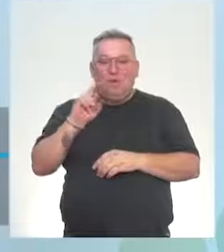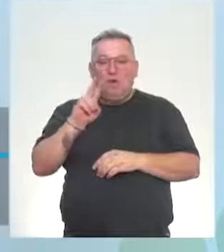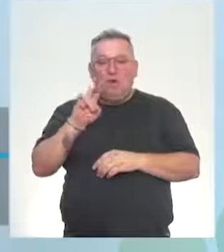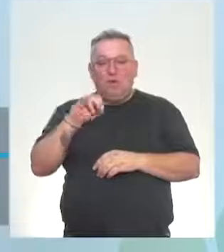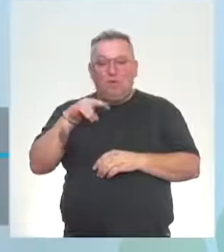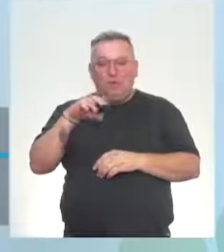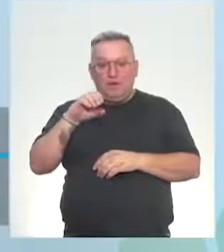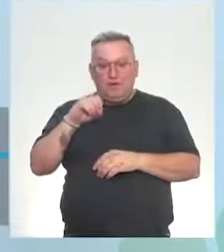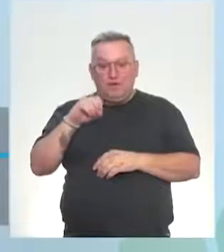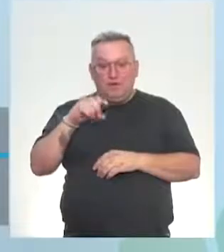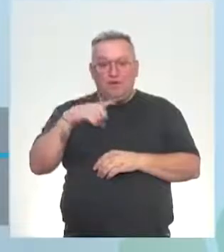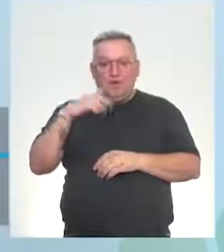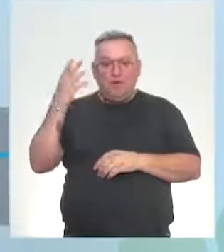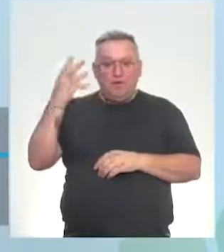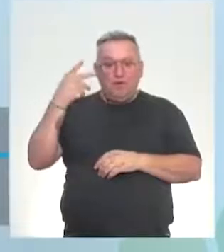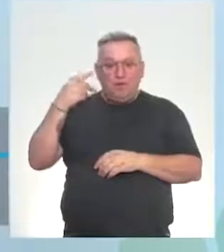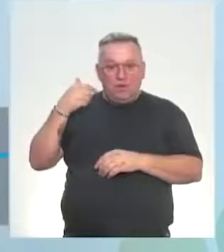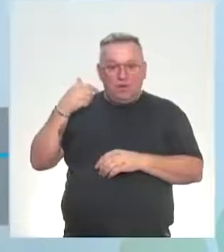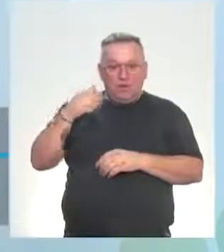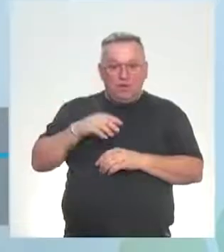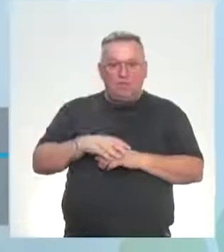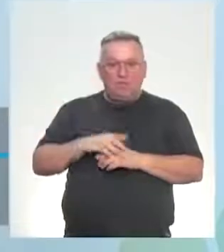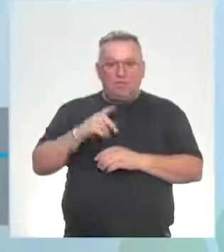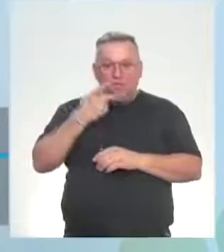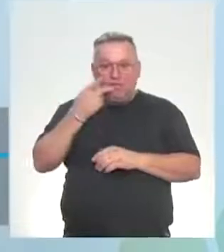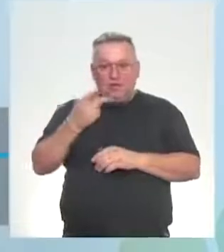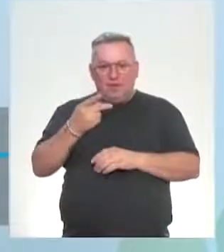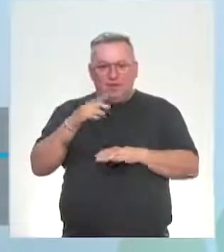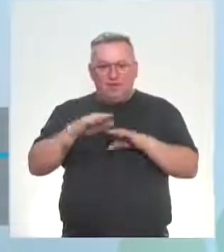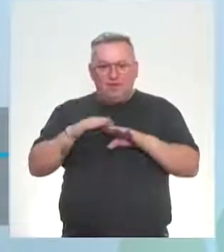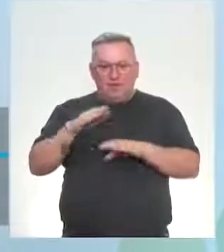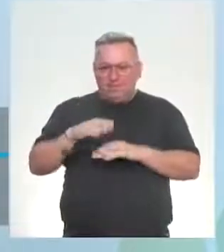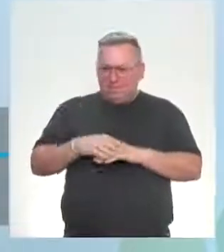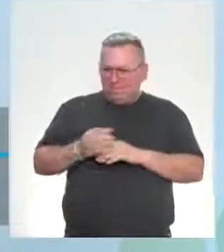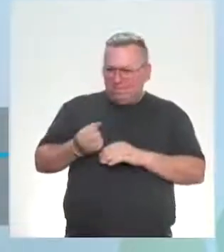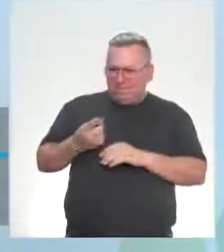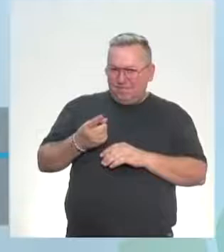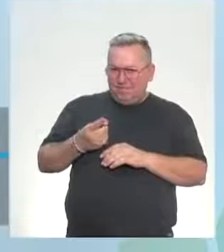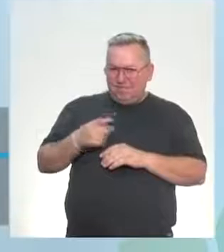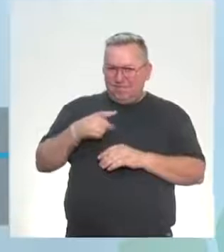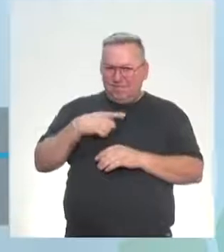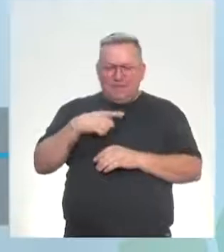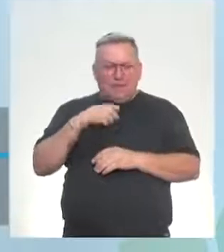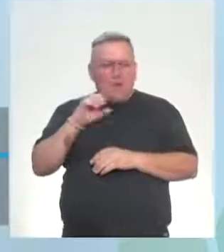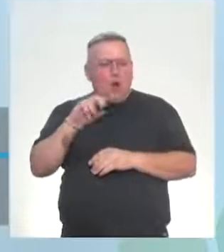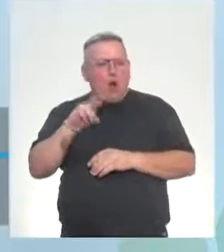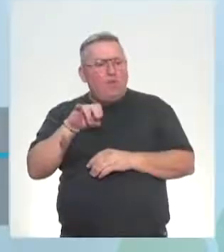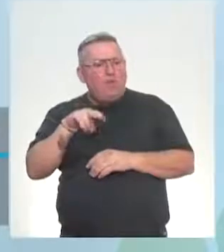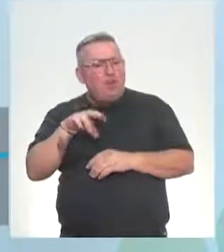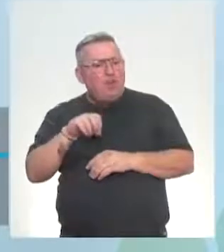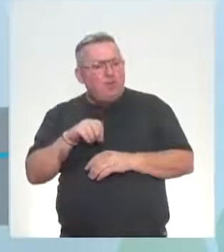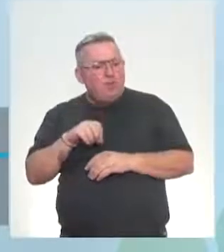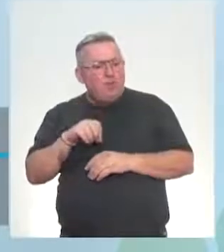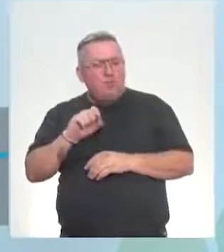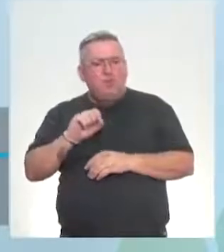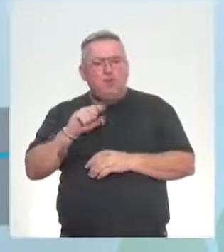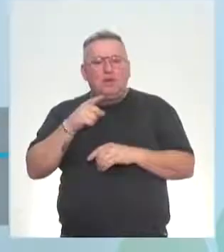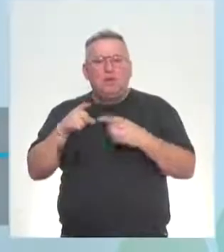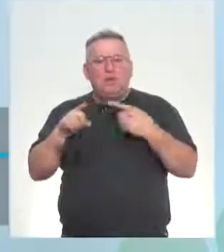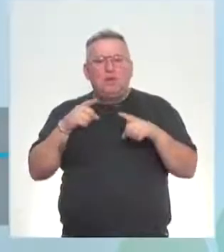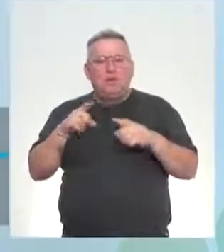é relacionada ao animal ovino, mas falamos, às vezes, né, informal, o que você está ouvindo? O que você está ouvindo? Sim. E que